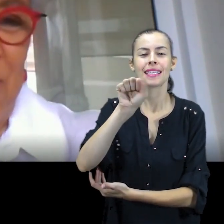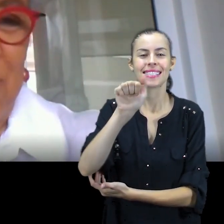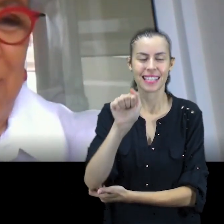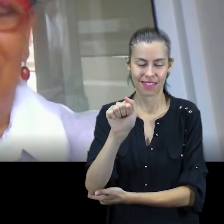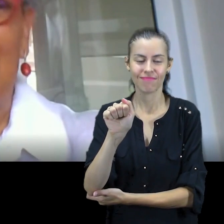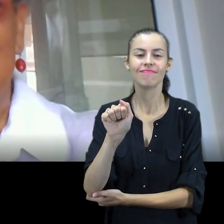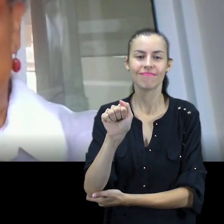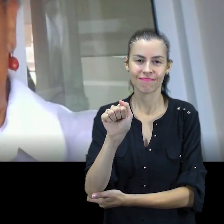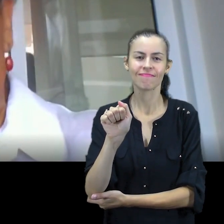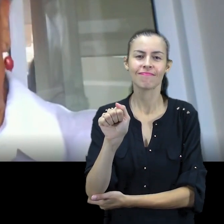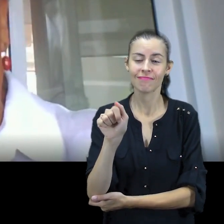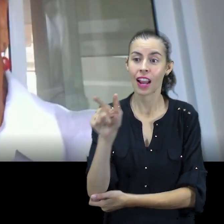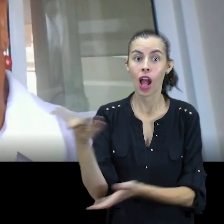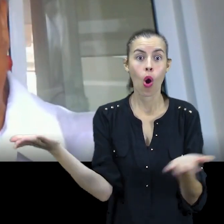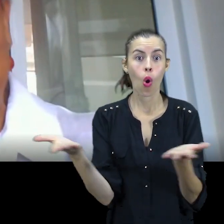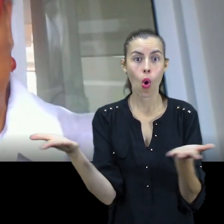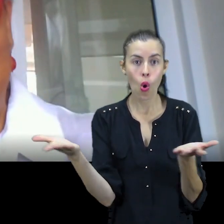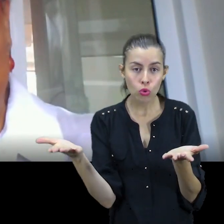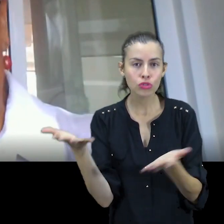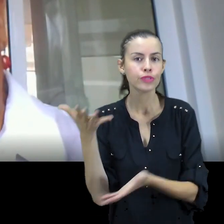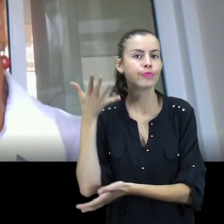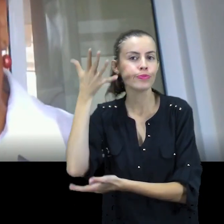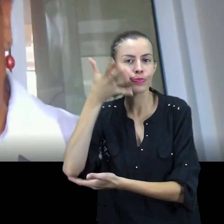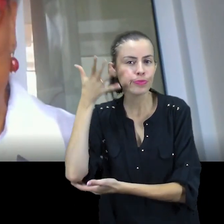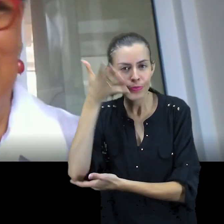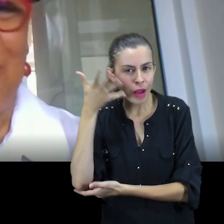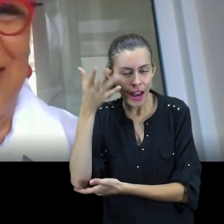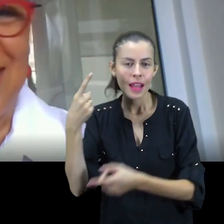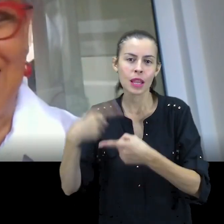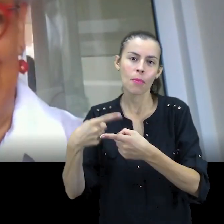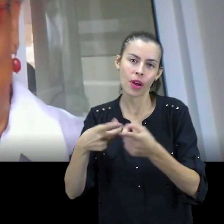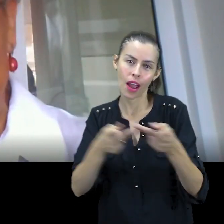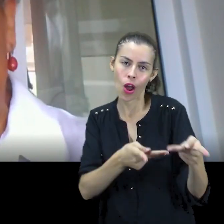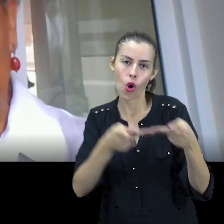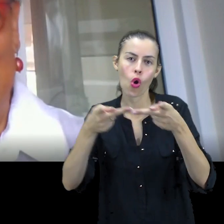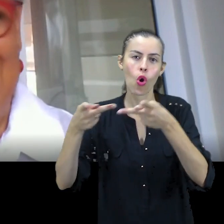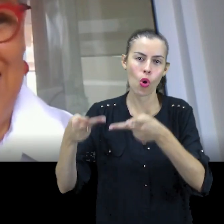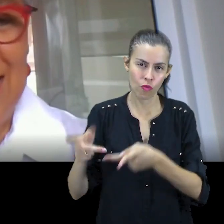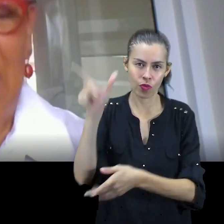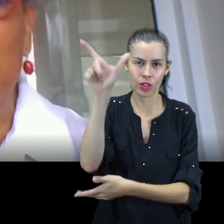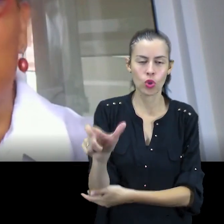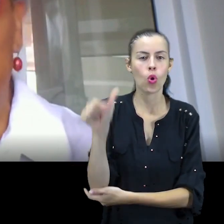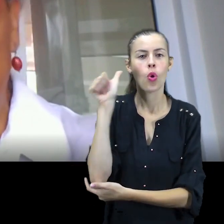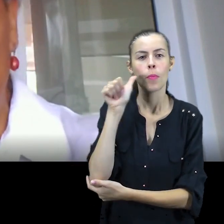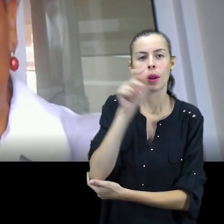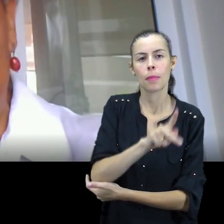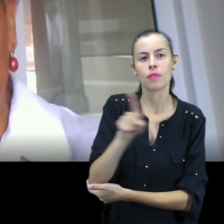e eu quero agradecer demais a Heloísa, a professora Heloísa Lins, que está